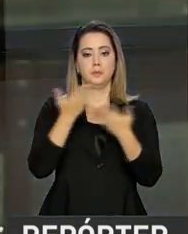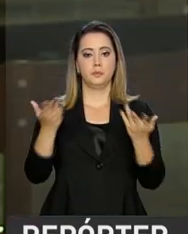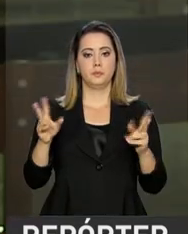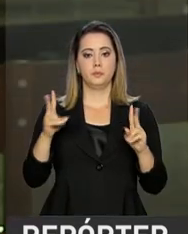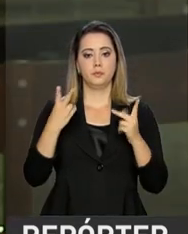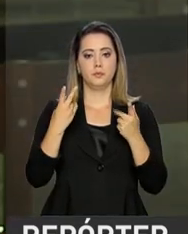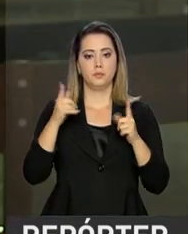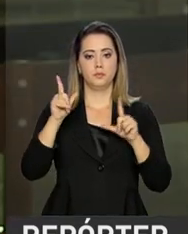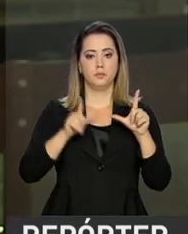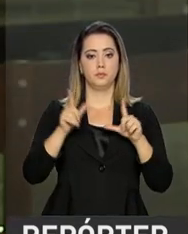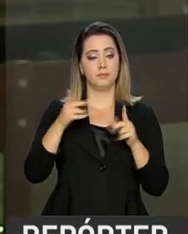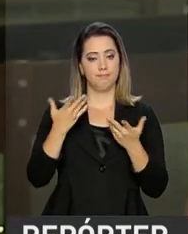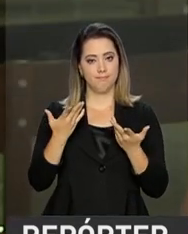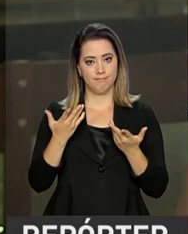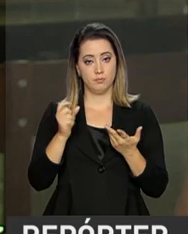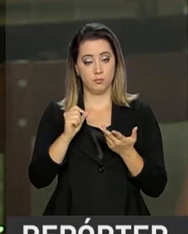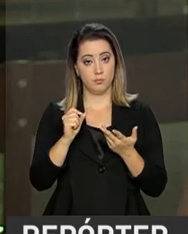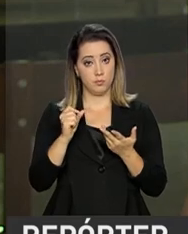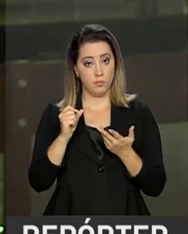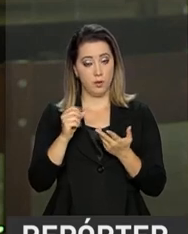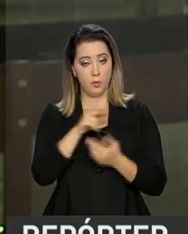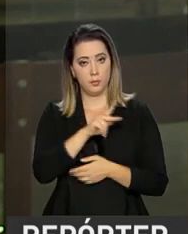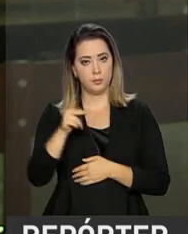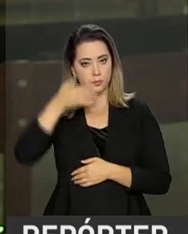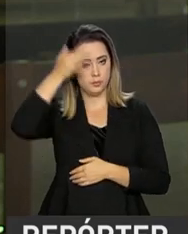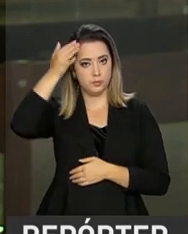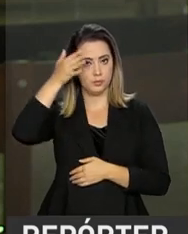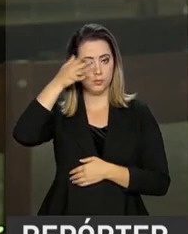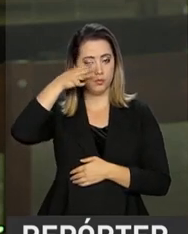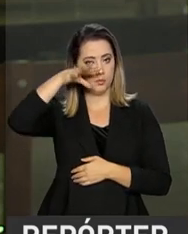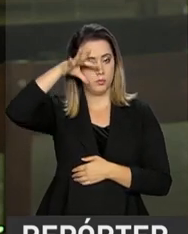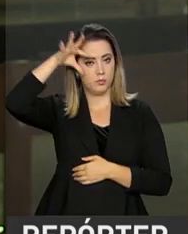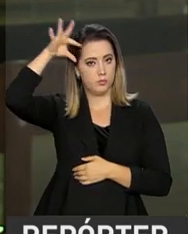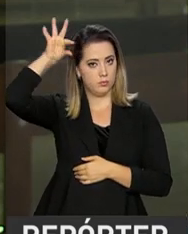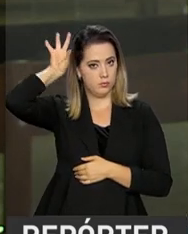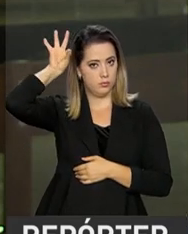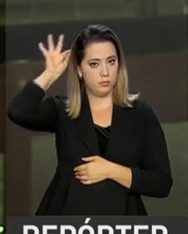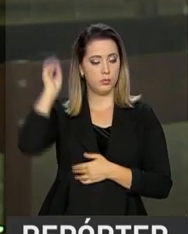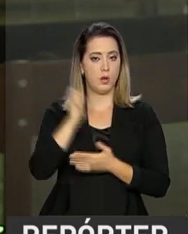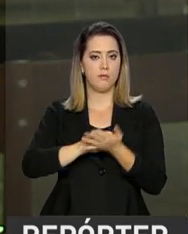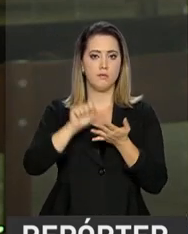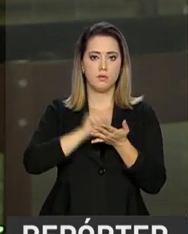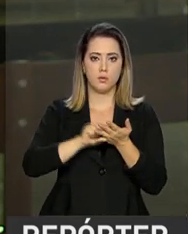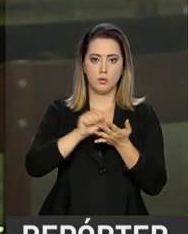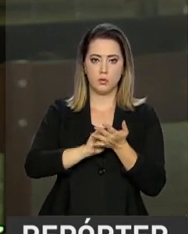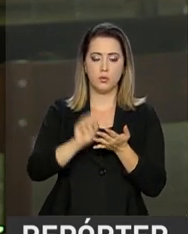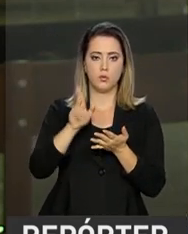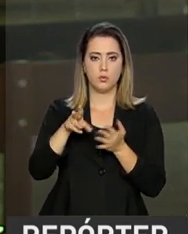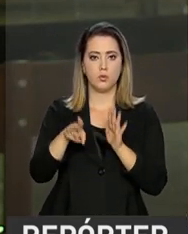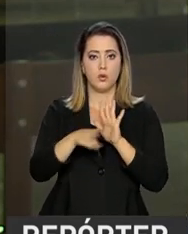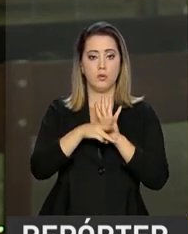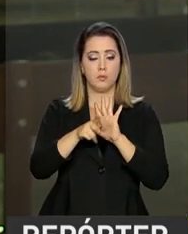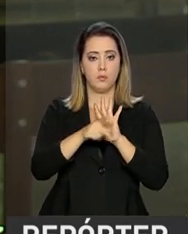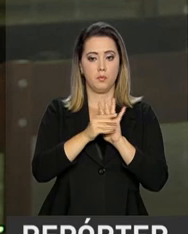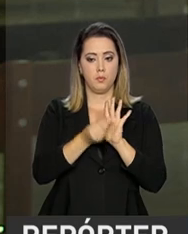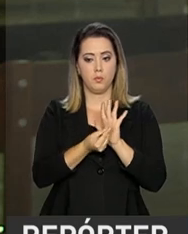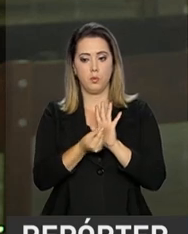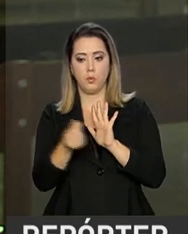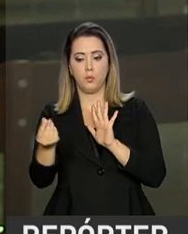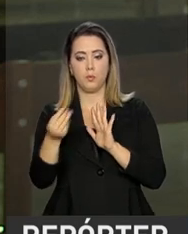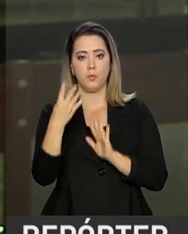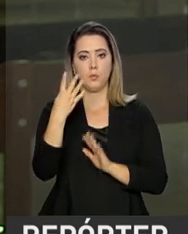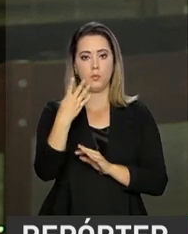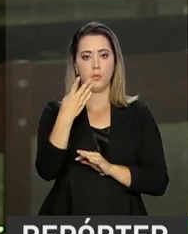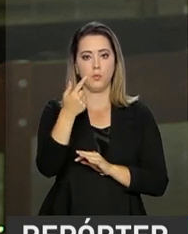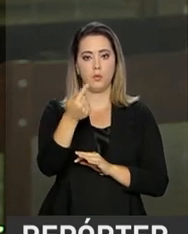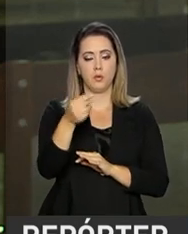Boa noite também a todos que nos acompanham. Pois é, o presidente da República em exercício, Rodrigo Maia, assinou há pouco medida provisória destinando 47